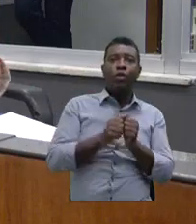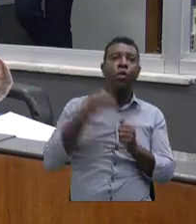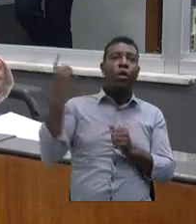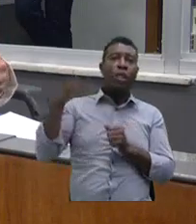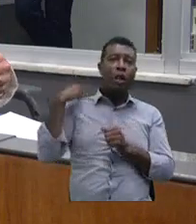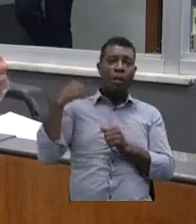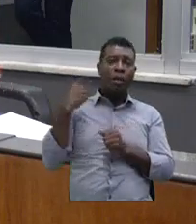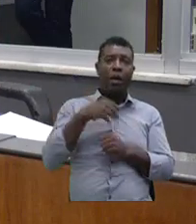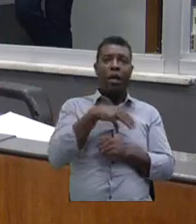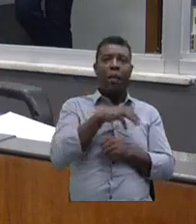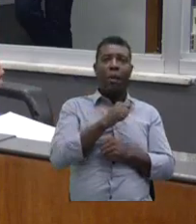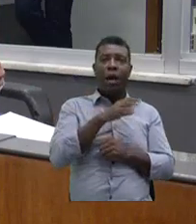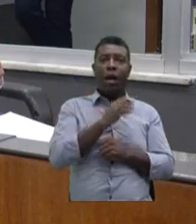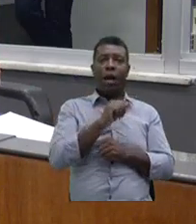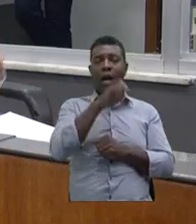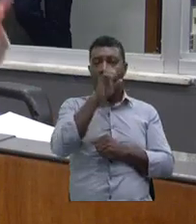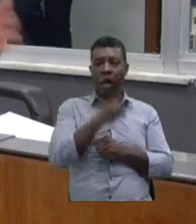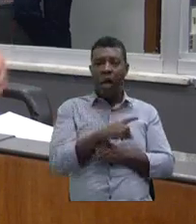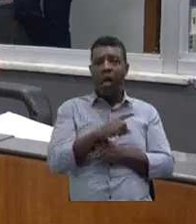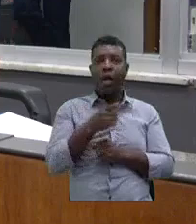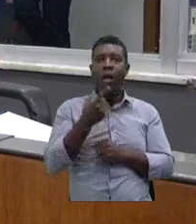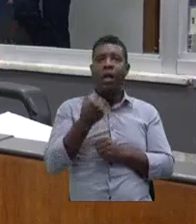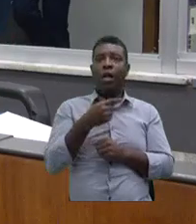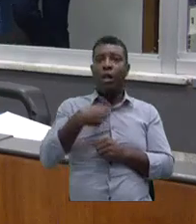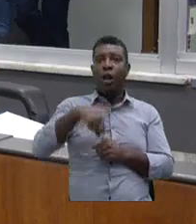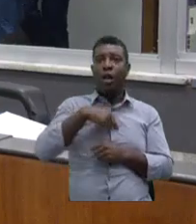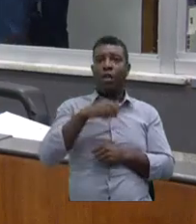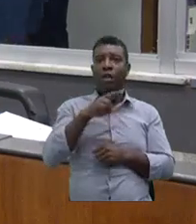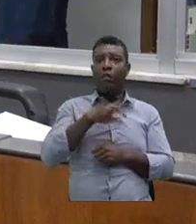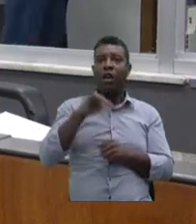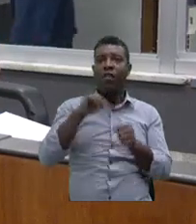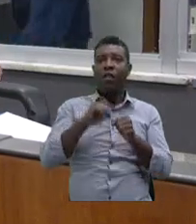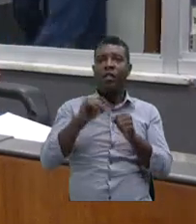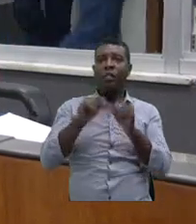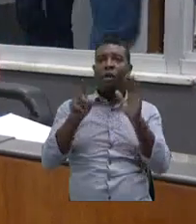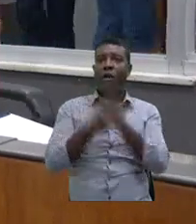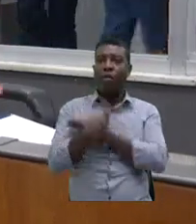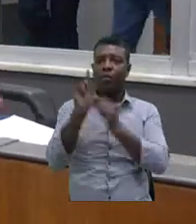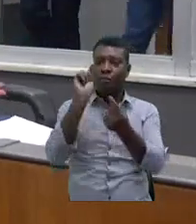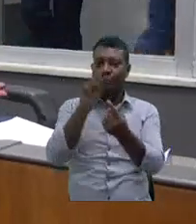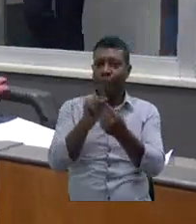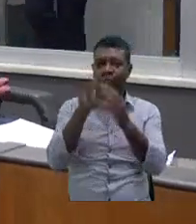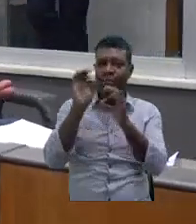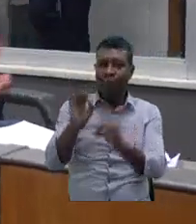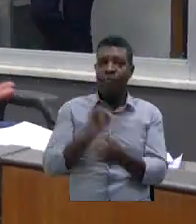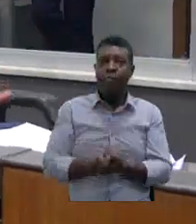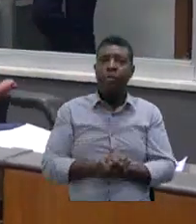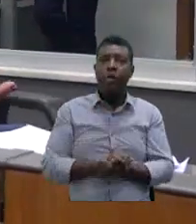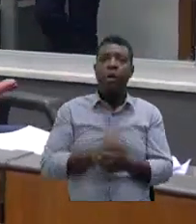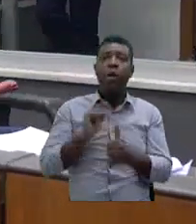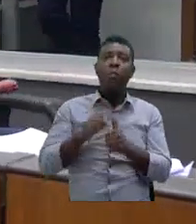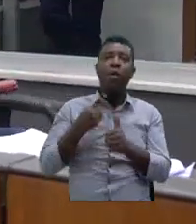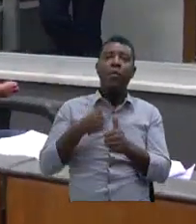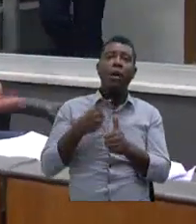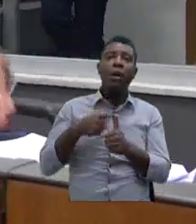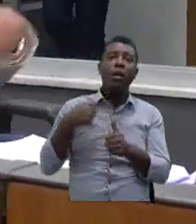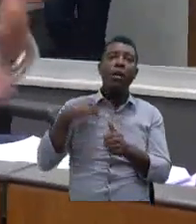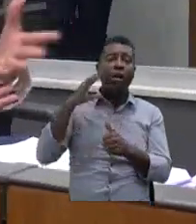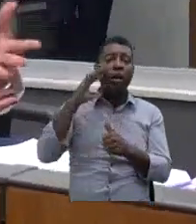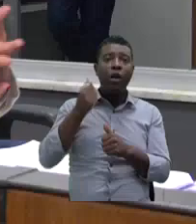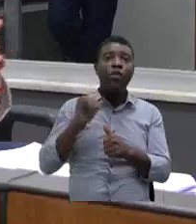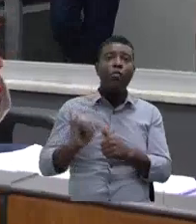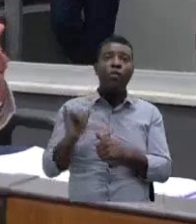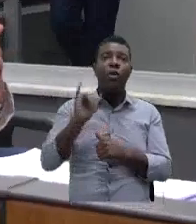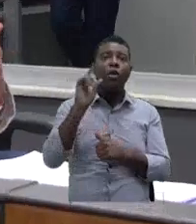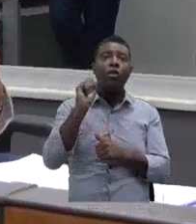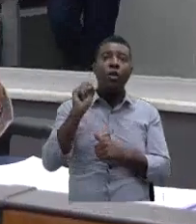nosso bloco fizerem perguntas, nós pretendemos ser muito objetivos nas nossas perguntas. Mas, primeiro, eu acho que é importante a gente falar sobre a